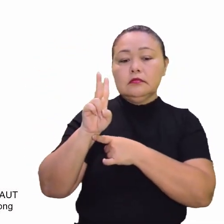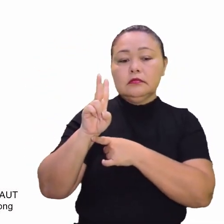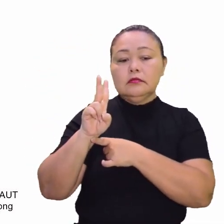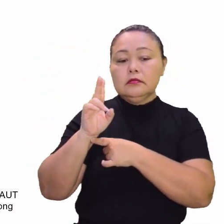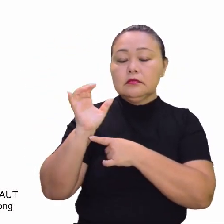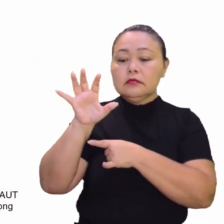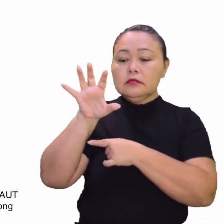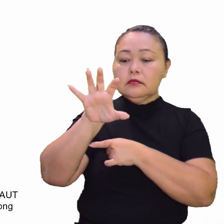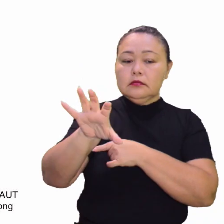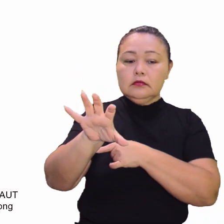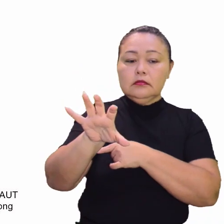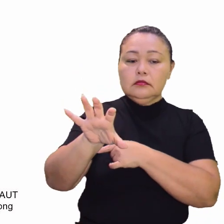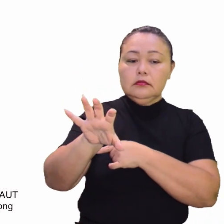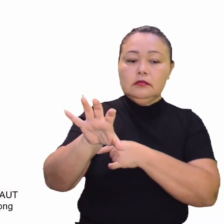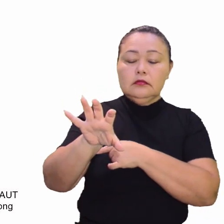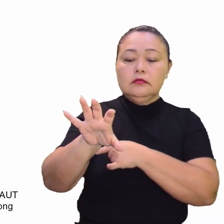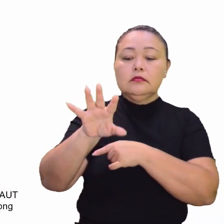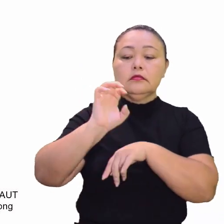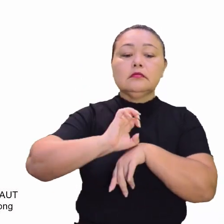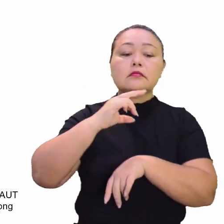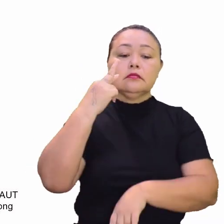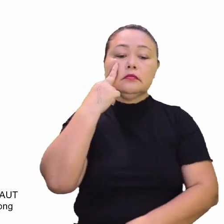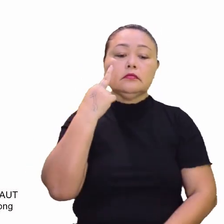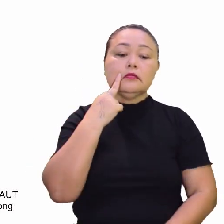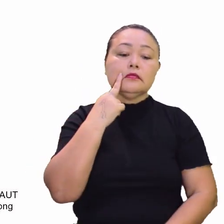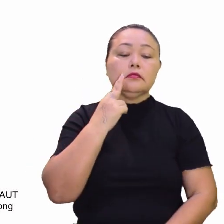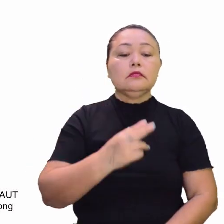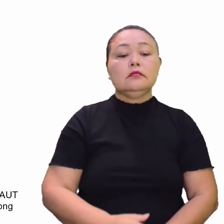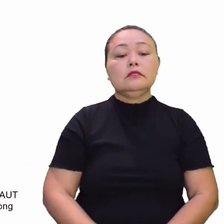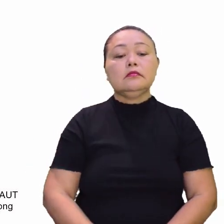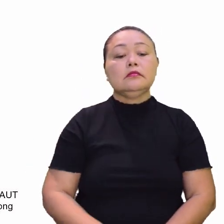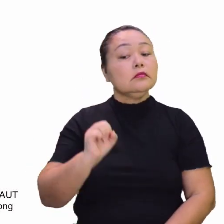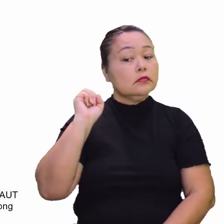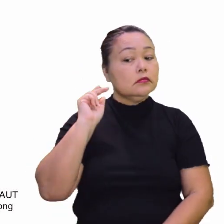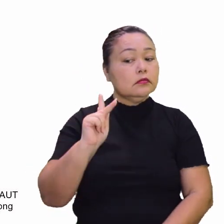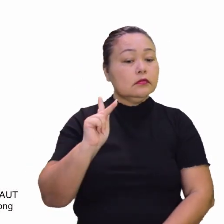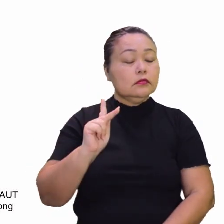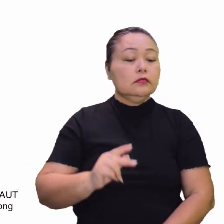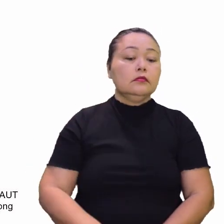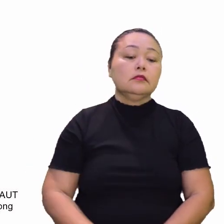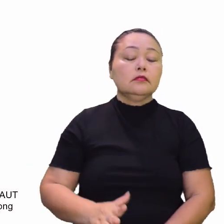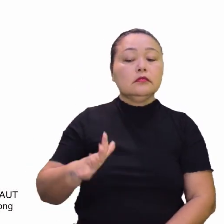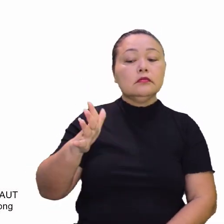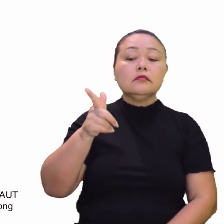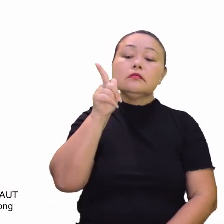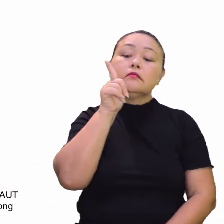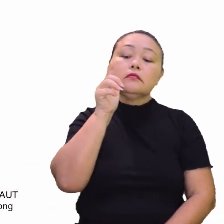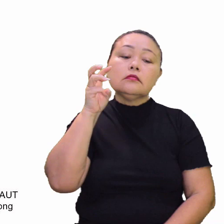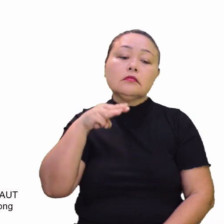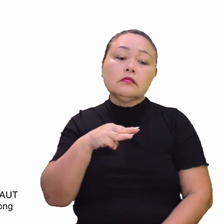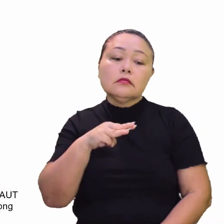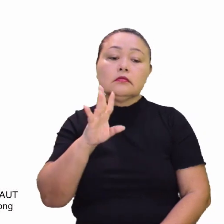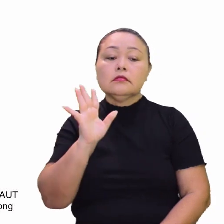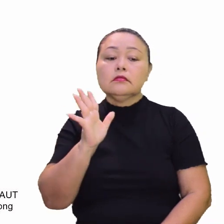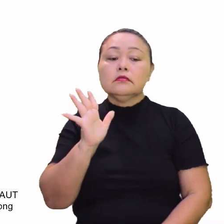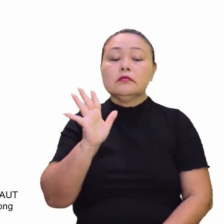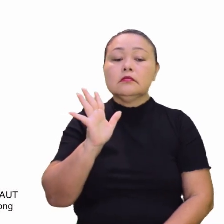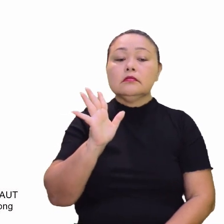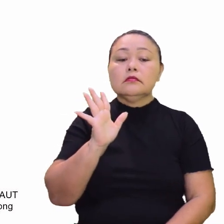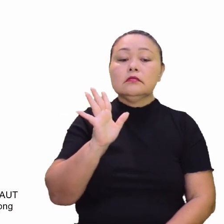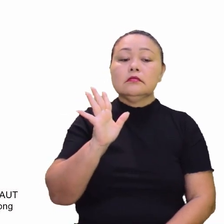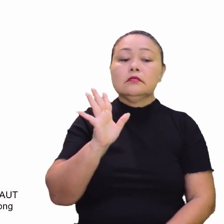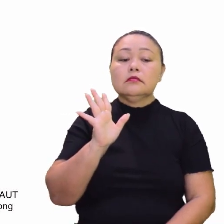região central de Rondônia. Ok? Passando ali por Guajará-Mirim.